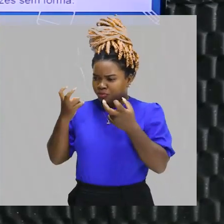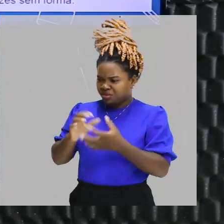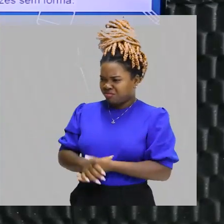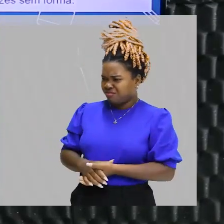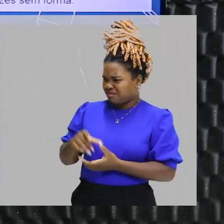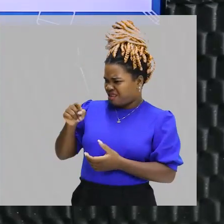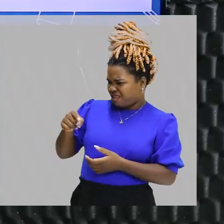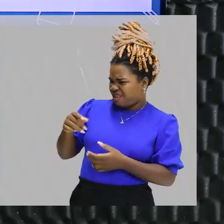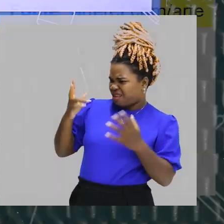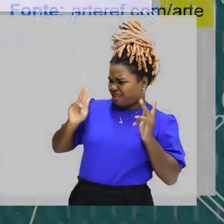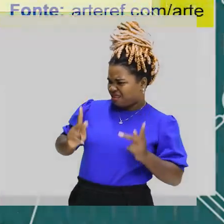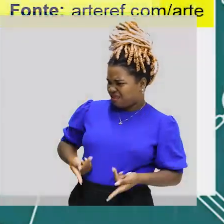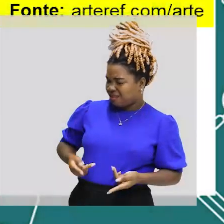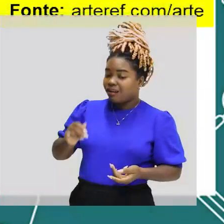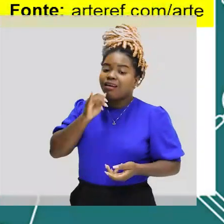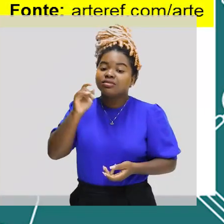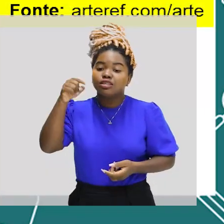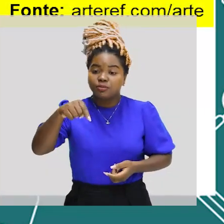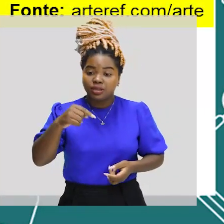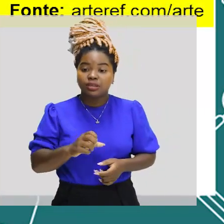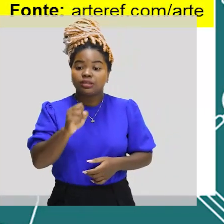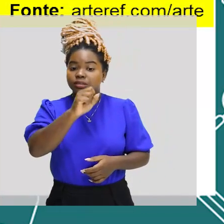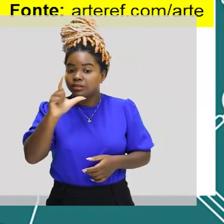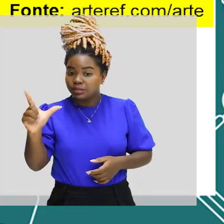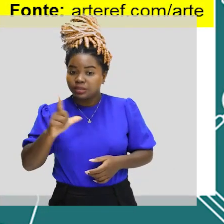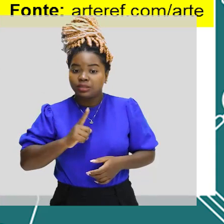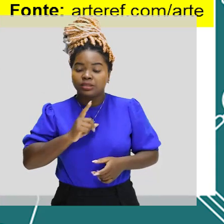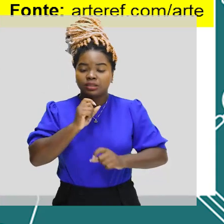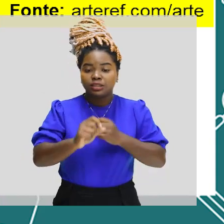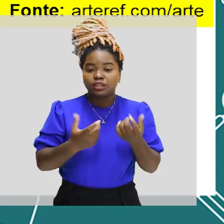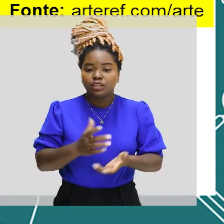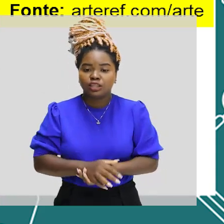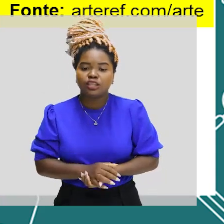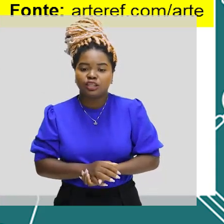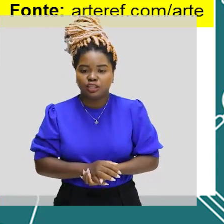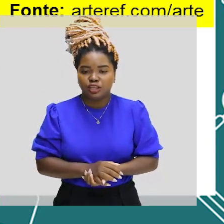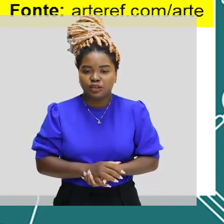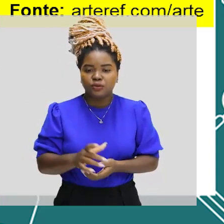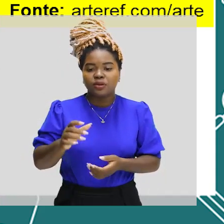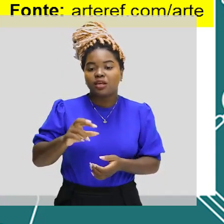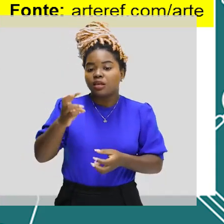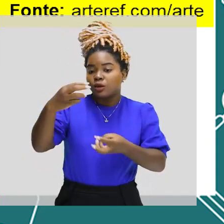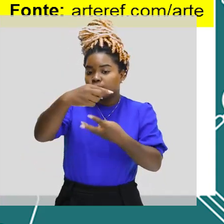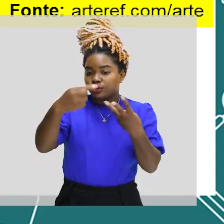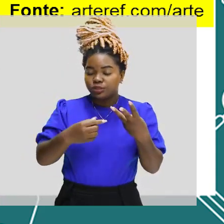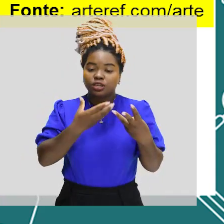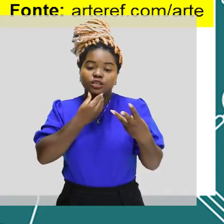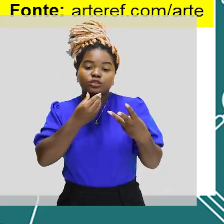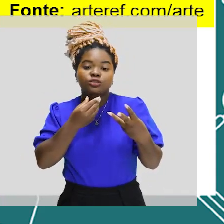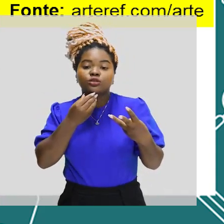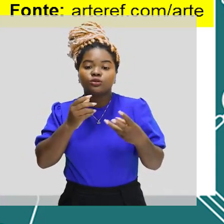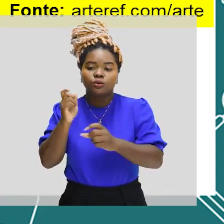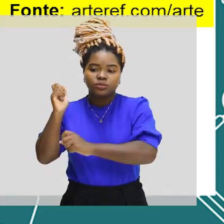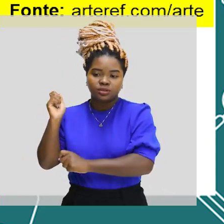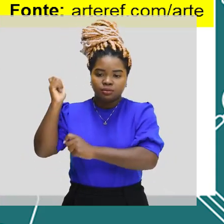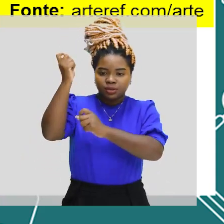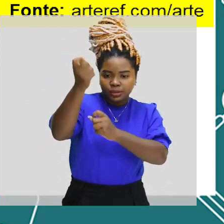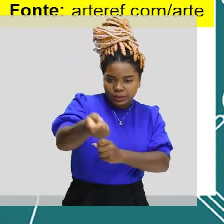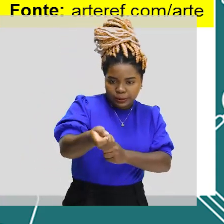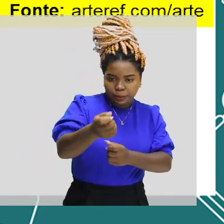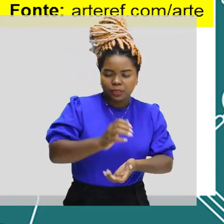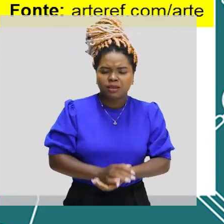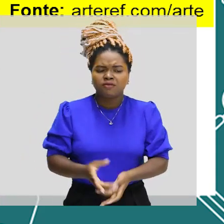São Luís, na Avenida Litorânea, tem a estátua dos três pescadores. Você vê os três pescadores, mas quando você olha de perto, é uma